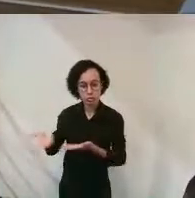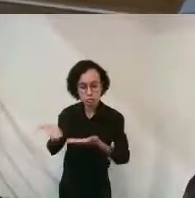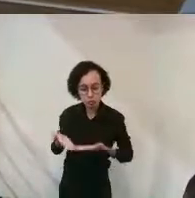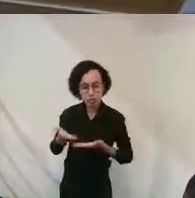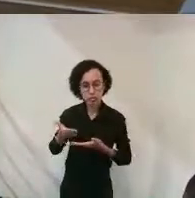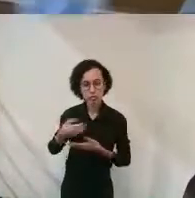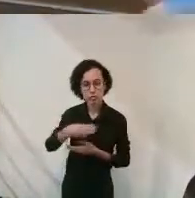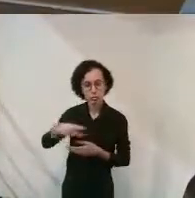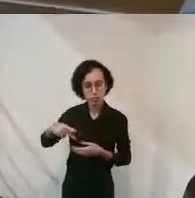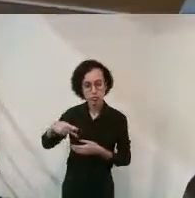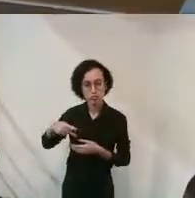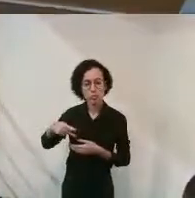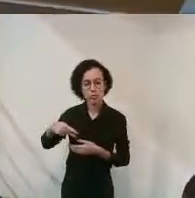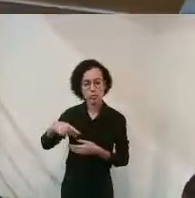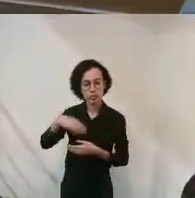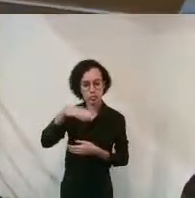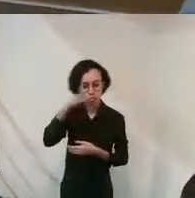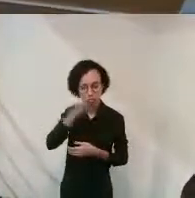Público Nacional a pensar